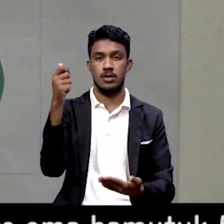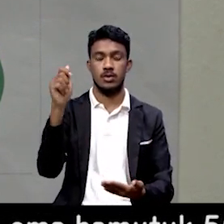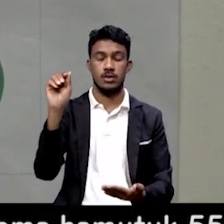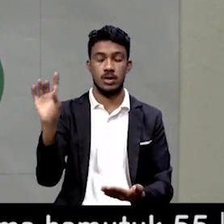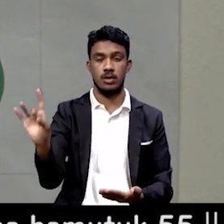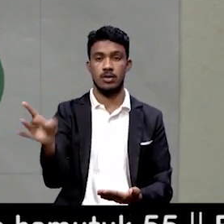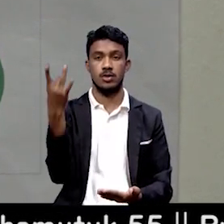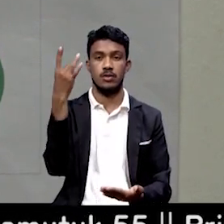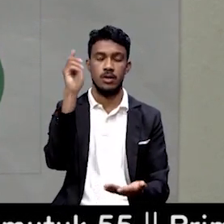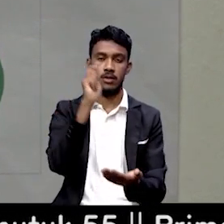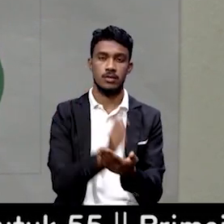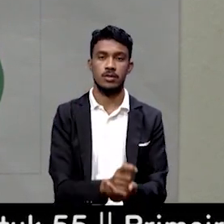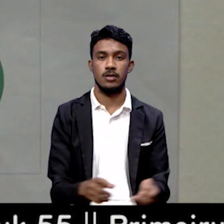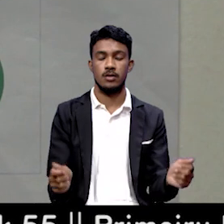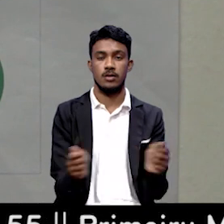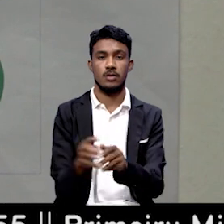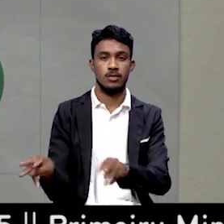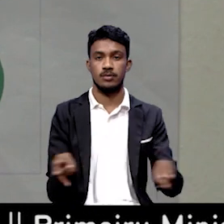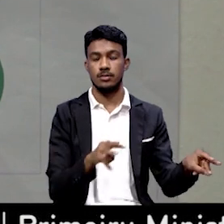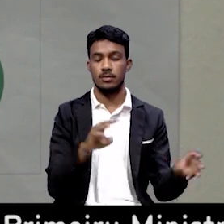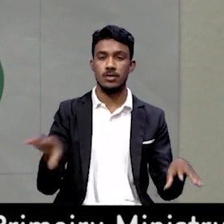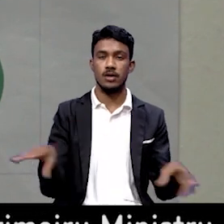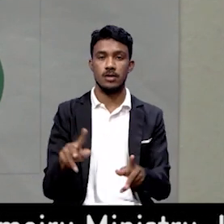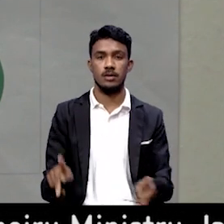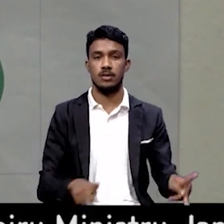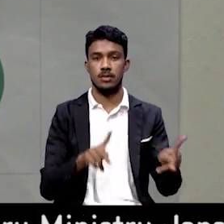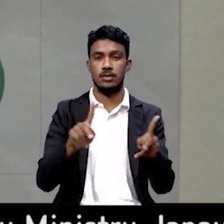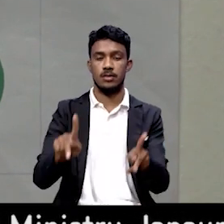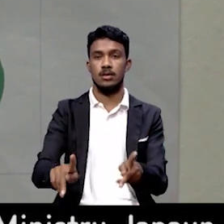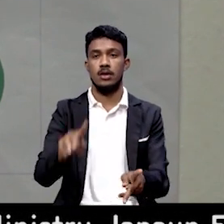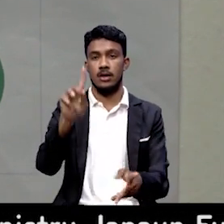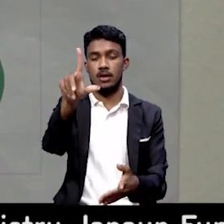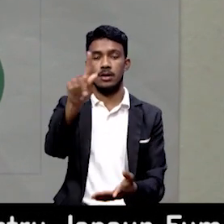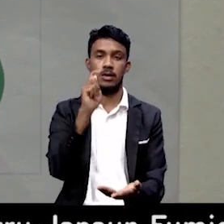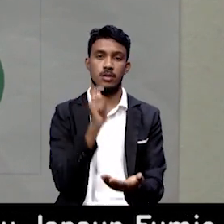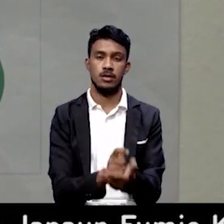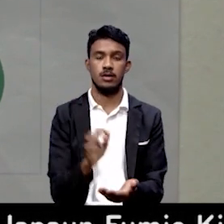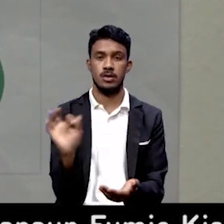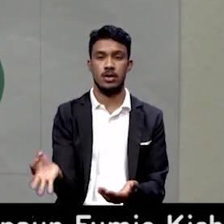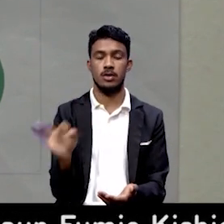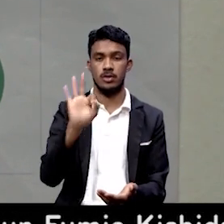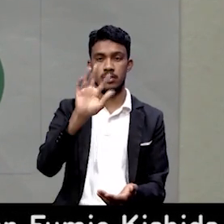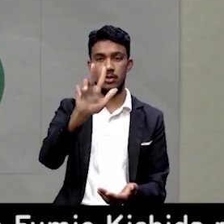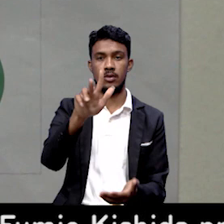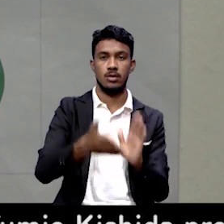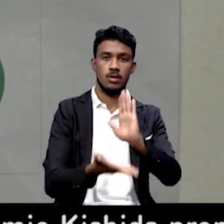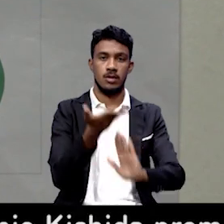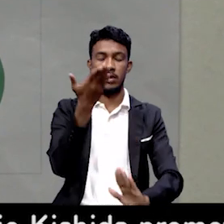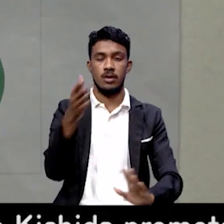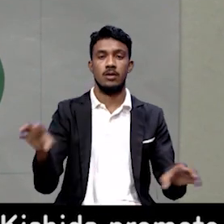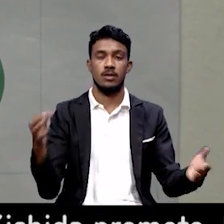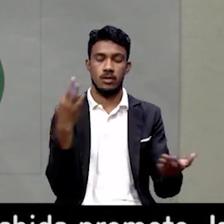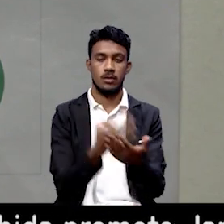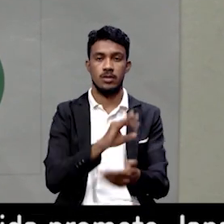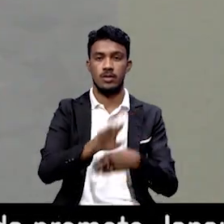waluliu, no transferência pública tokon atus idea sanulo resing toluliu. No execução orçamento